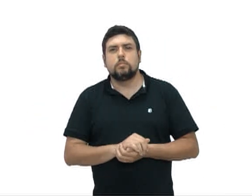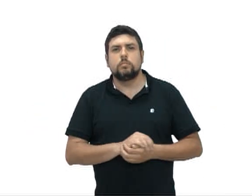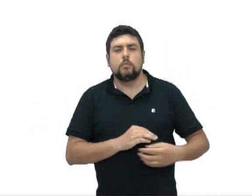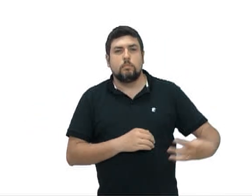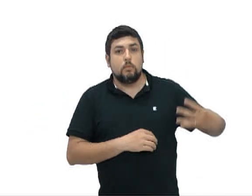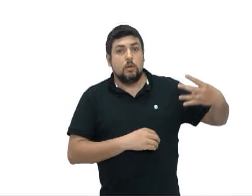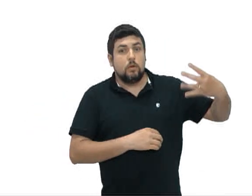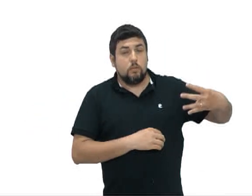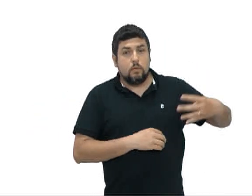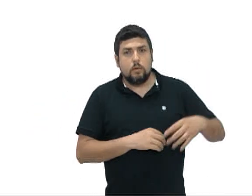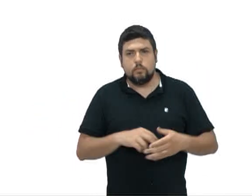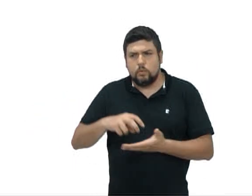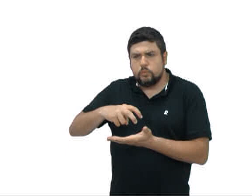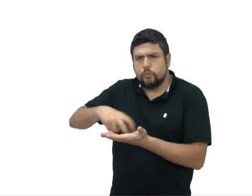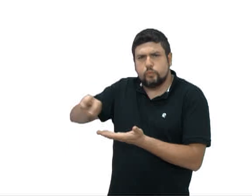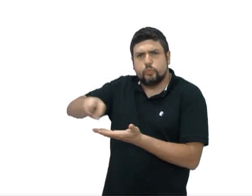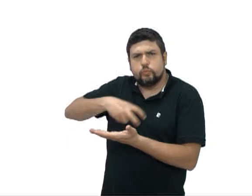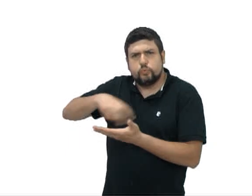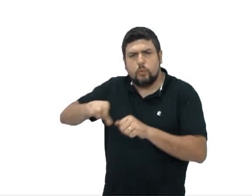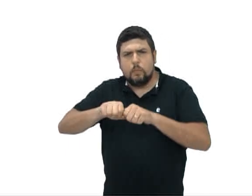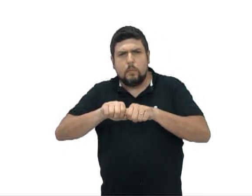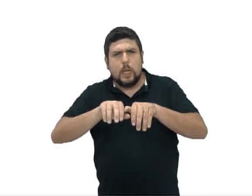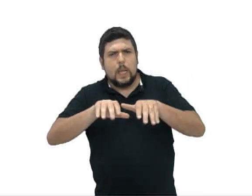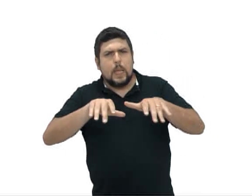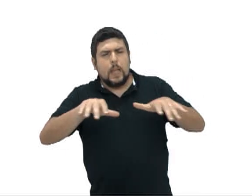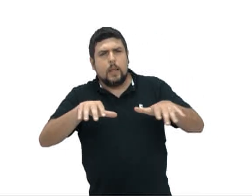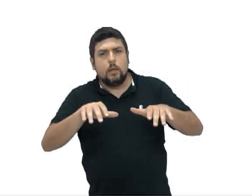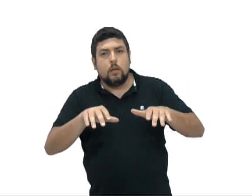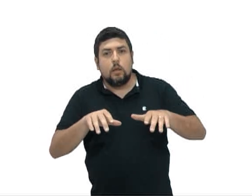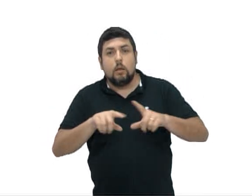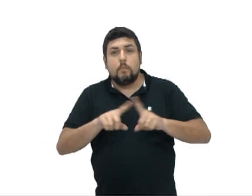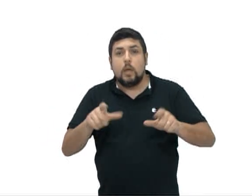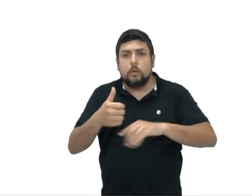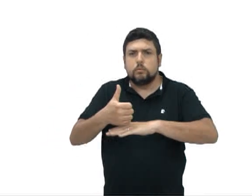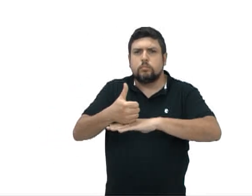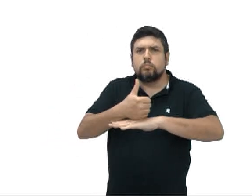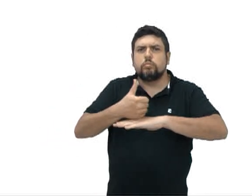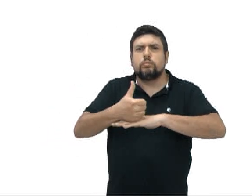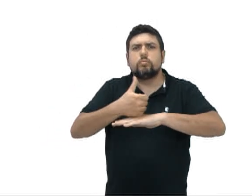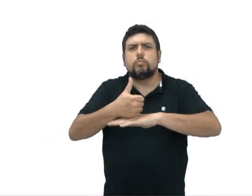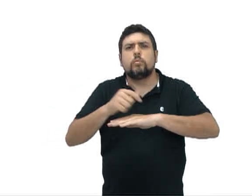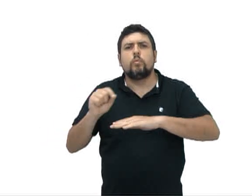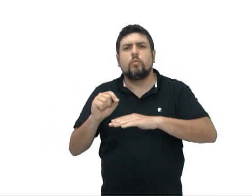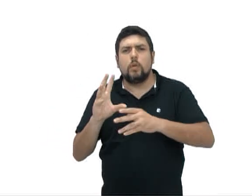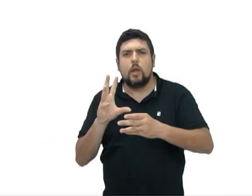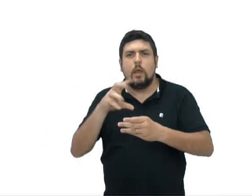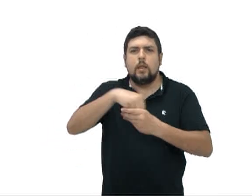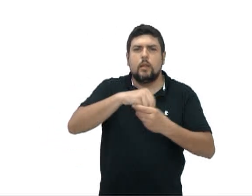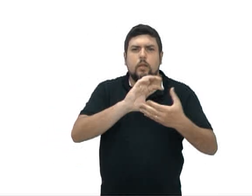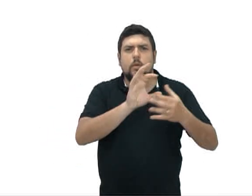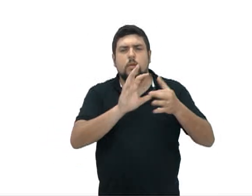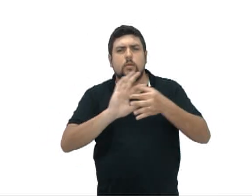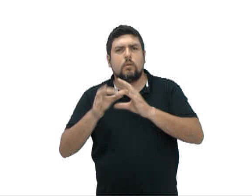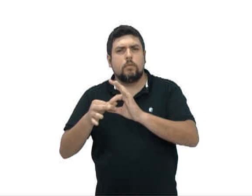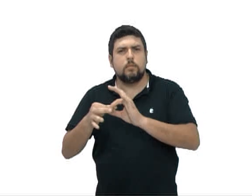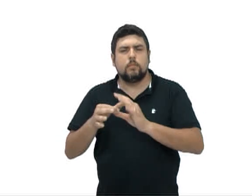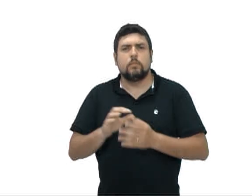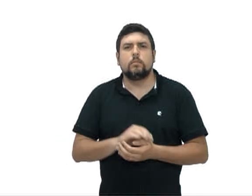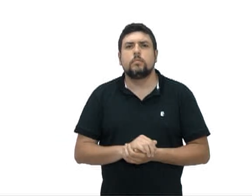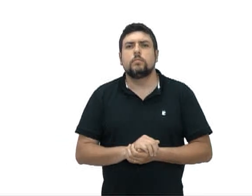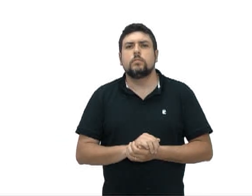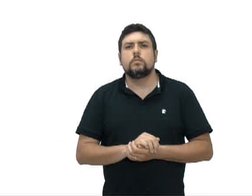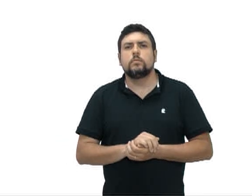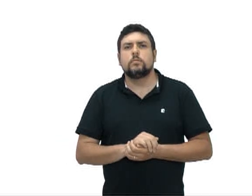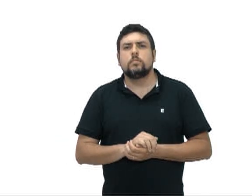sua popularização, o skate somente se tornou um esporte profissional com sua participação nas Olimpíadas. Aí você vai dizer para mim qual